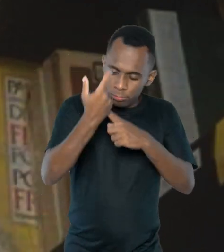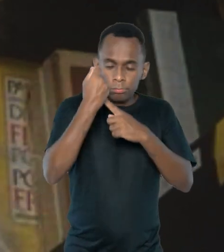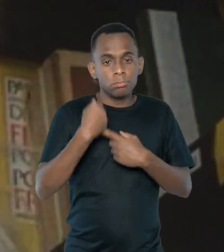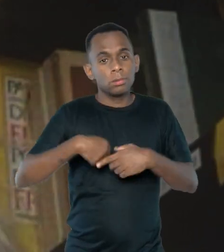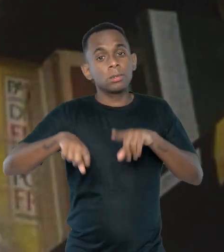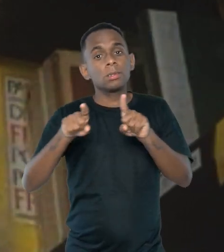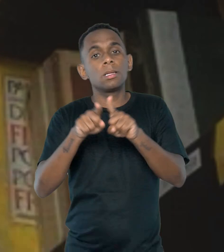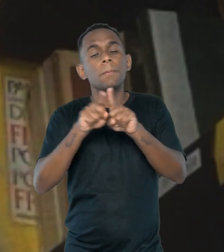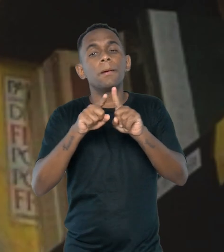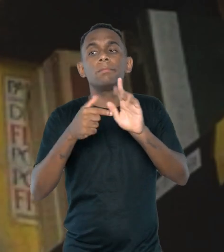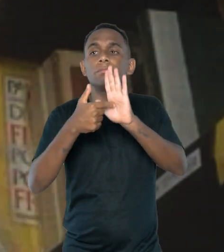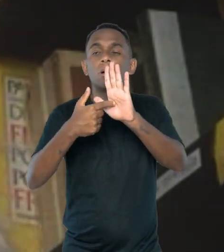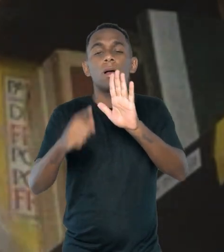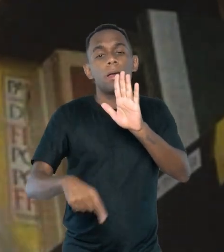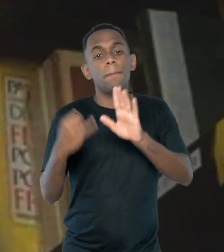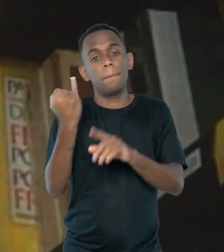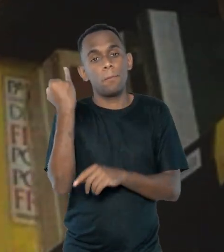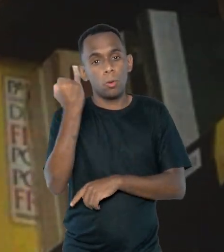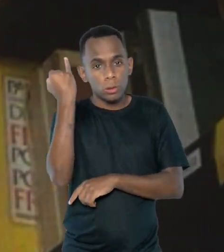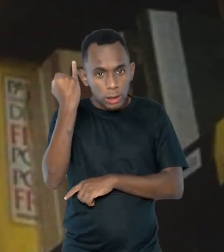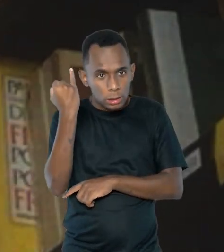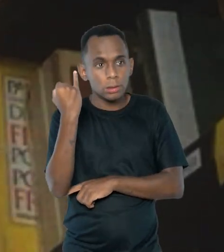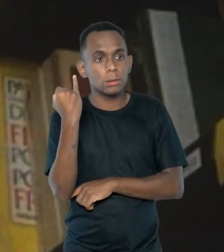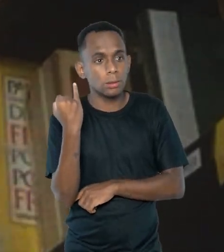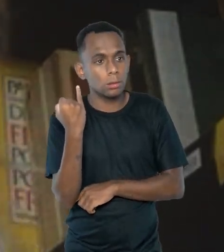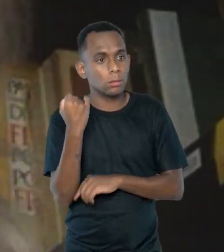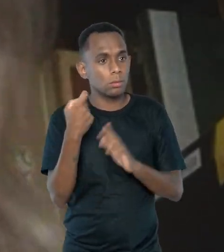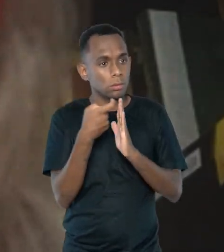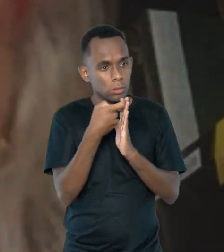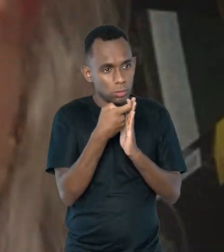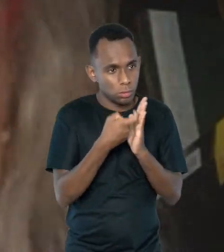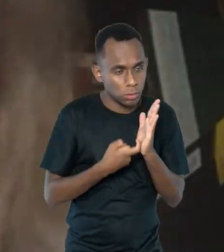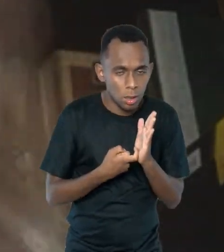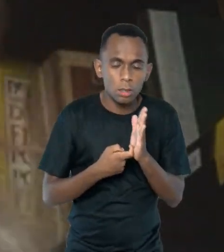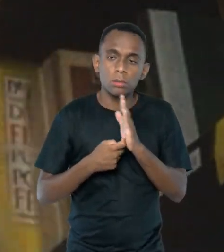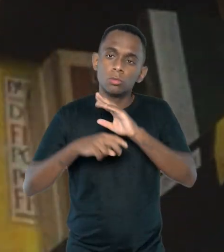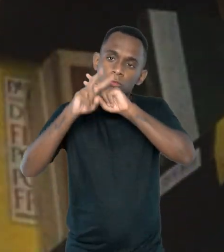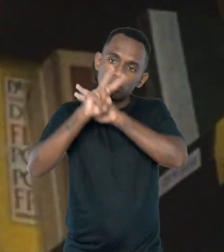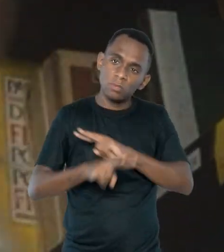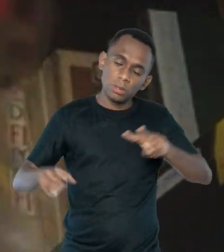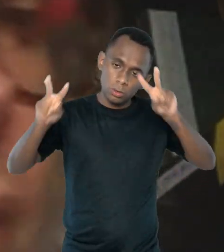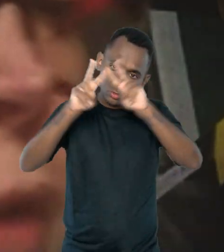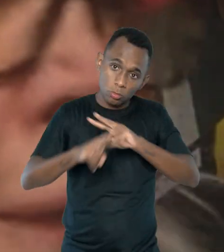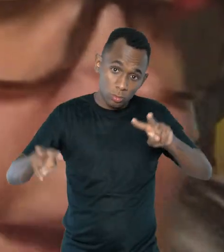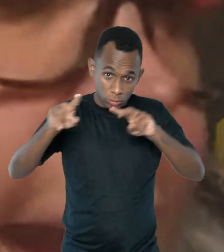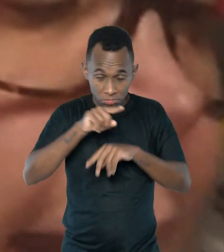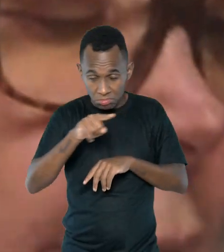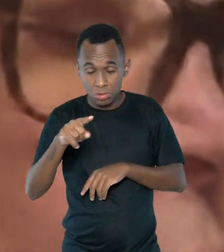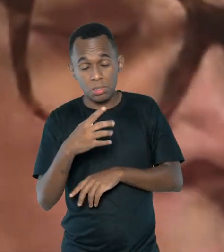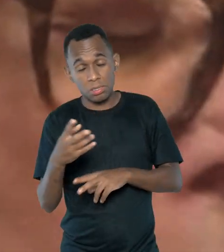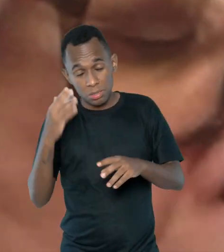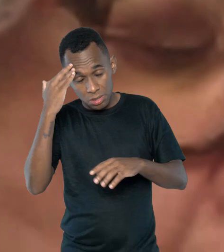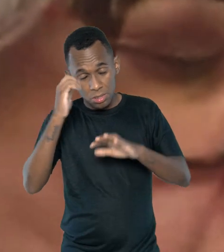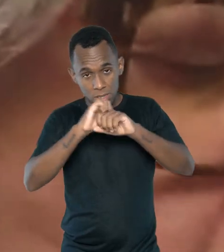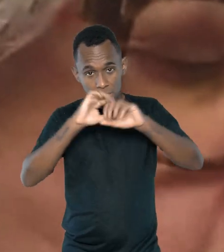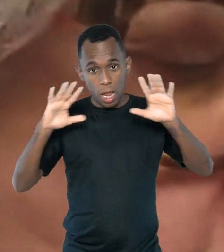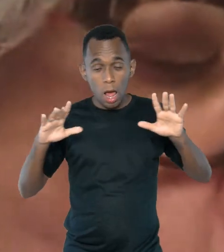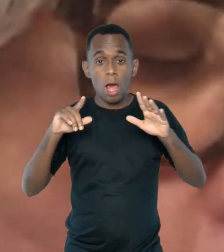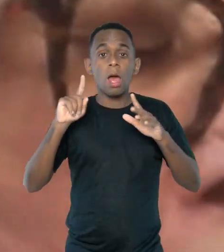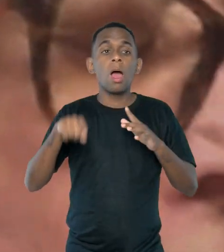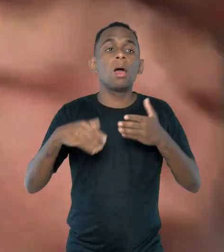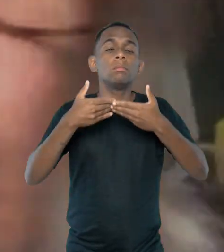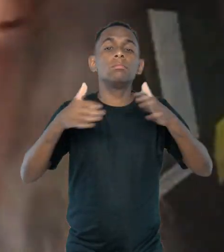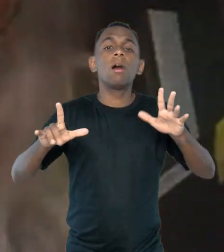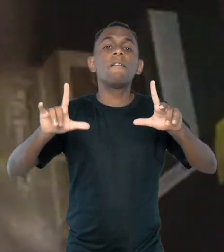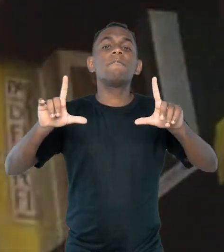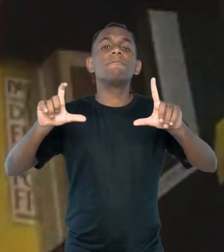nos pauta a importância dos textos visuais. Então, para você ver, essa obra abre com